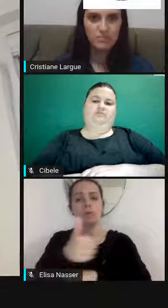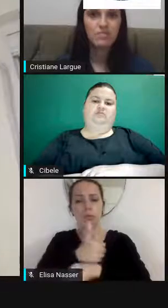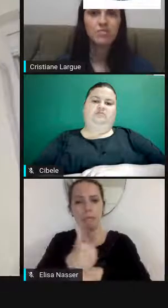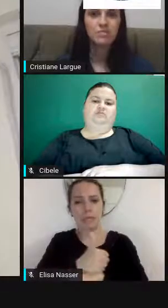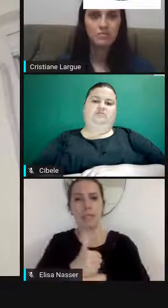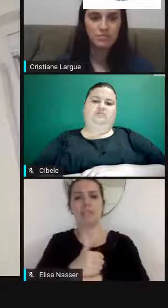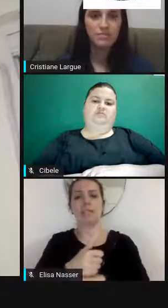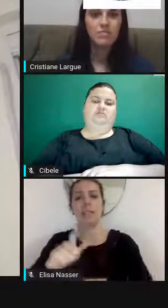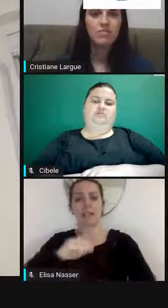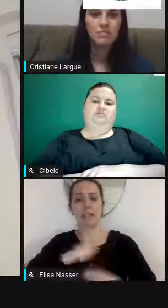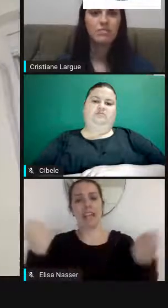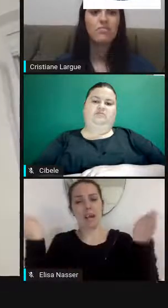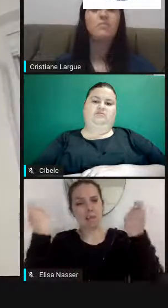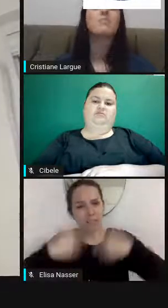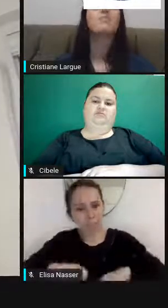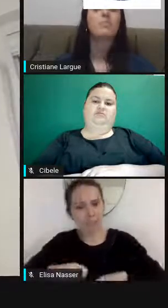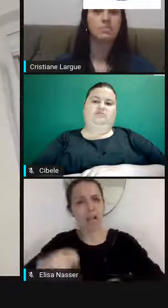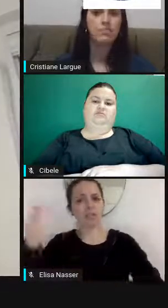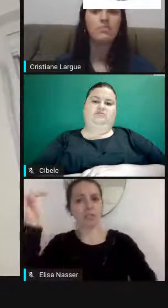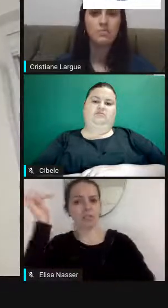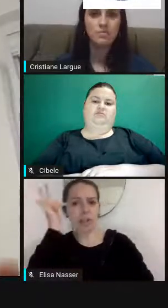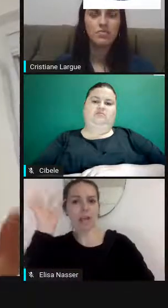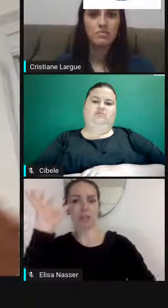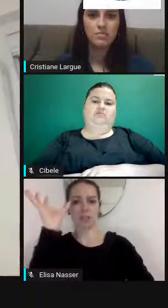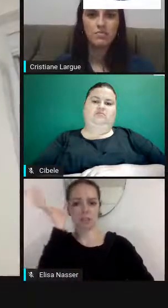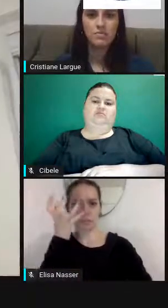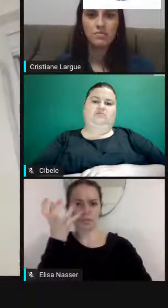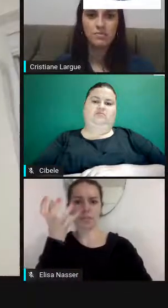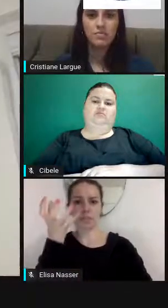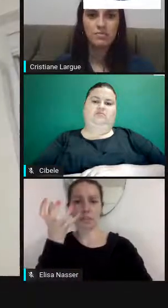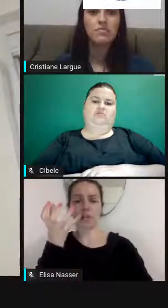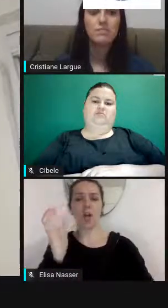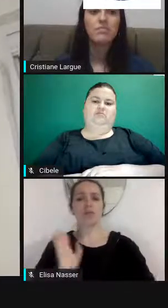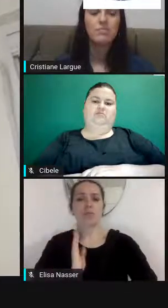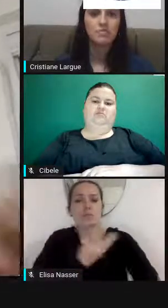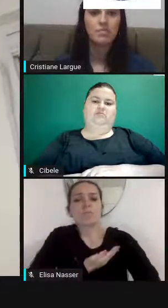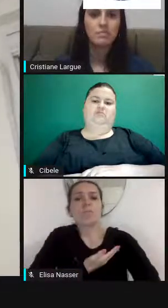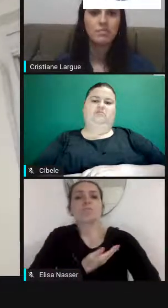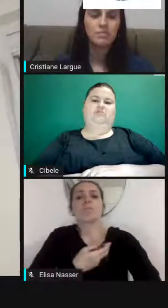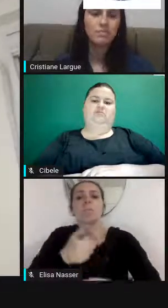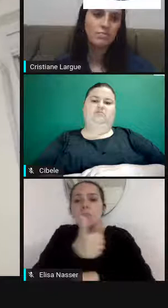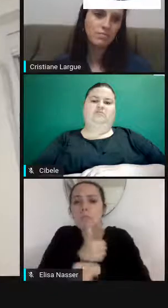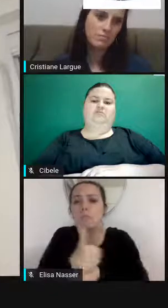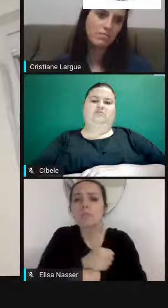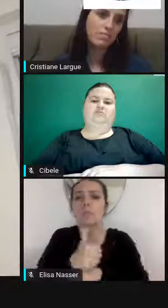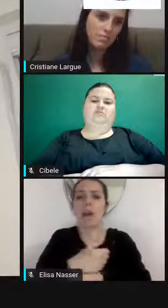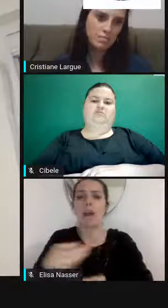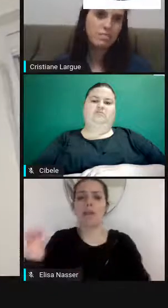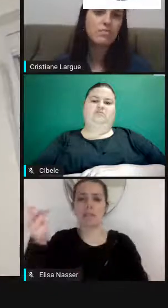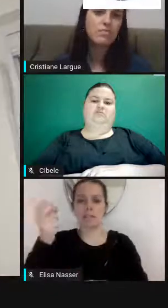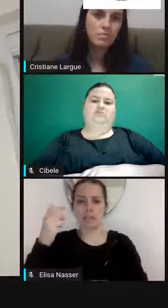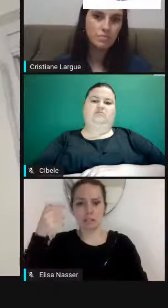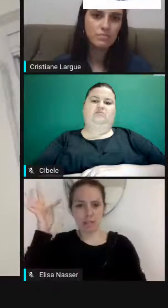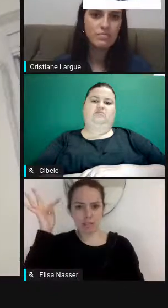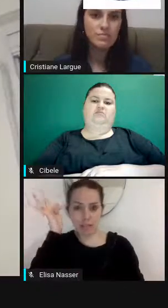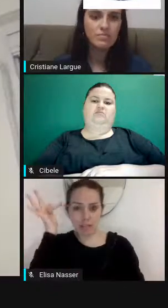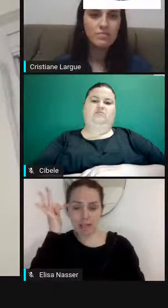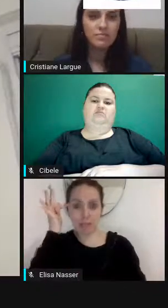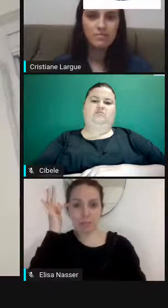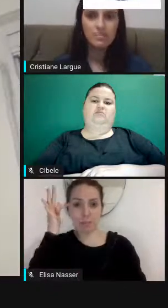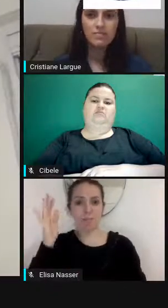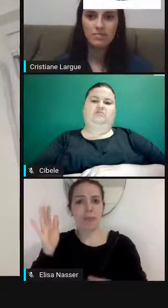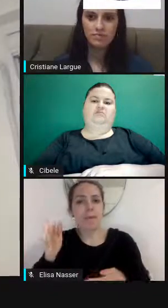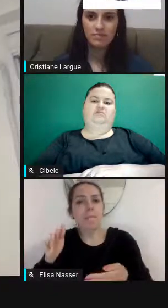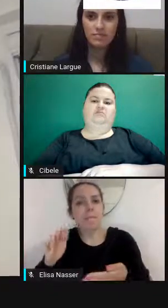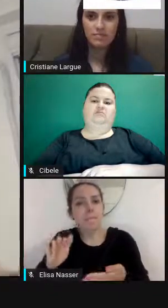gente tem capacidade e técnica de resolver as coisas nós somos os técnicos é muito mais do que estilo de vida eu gosto de falar